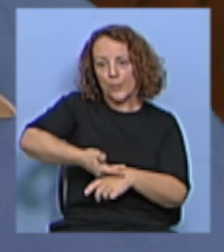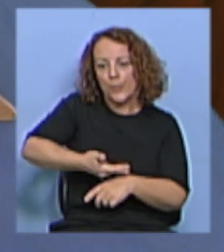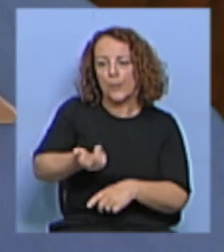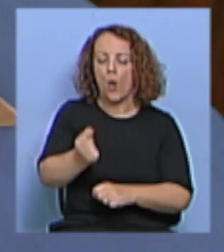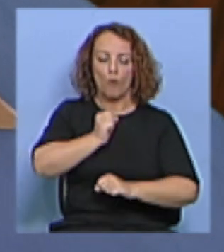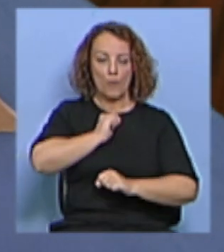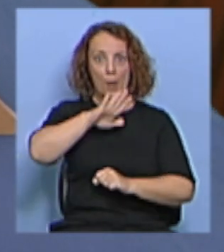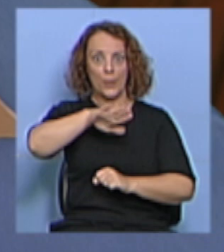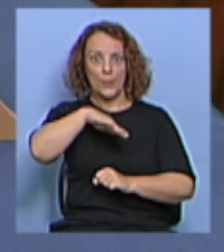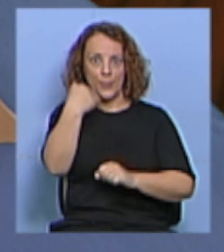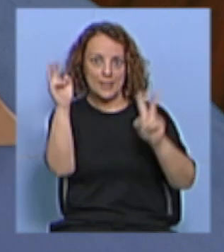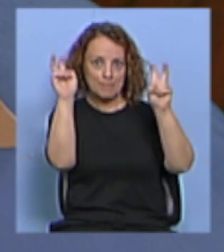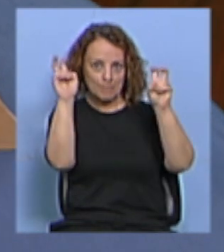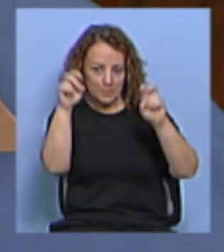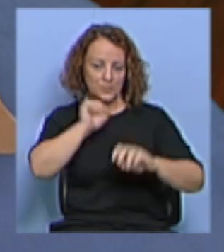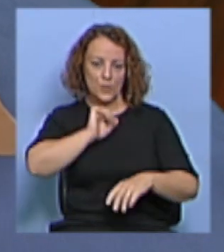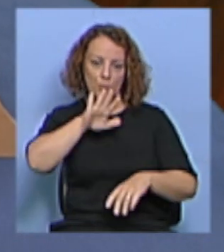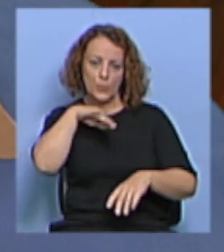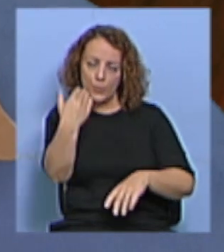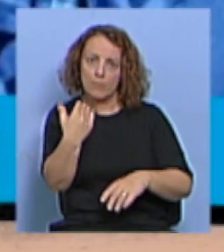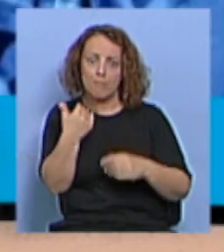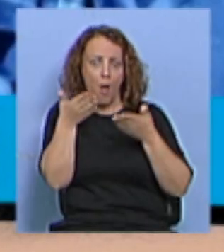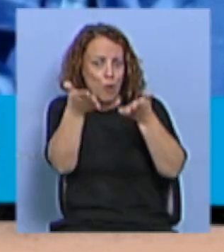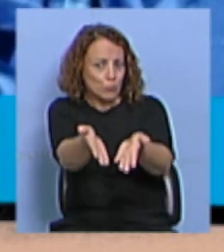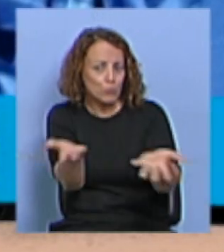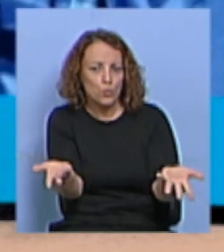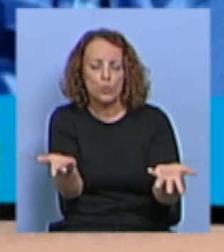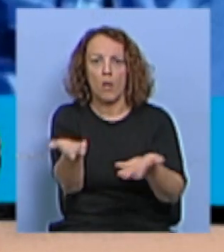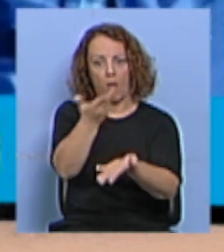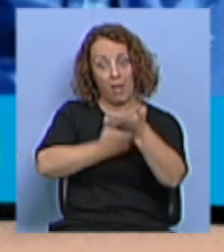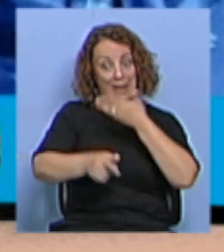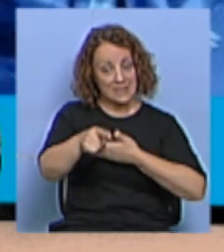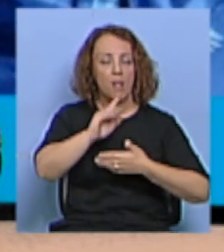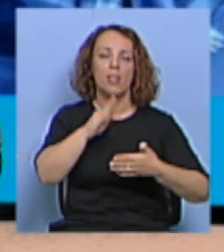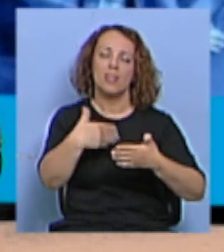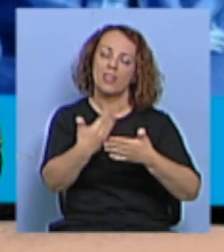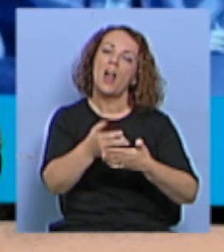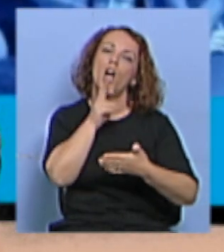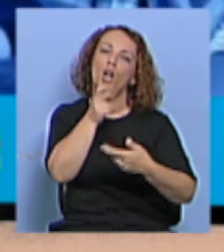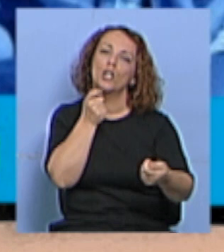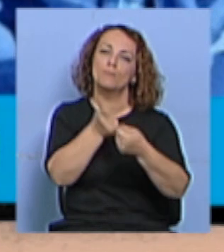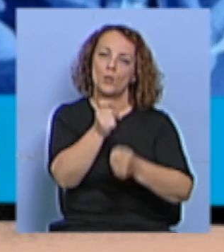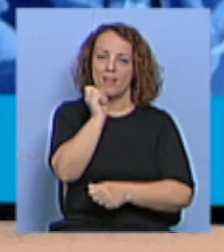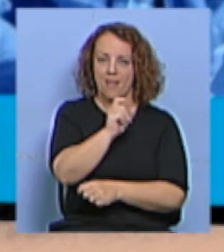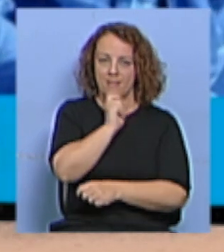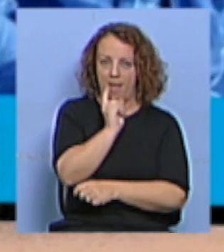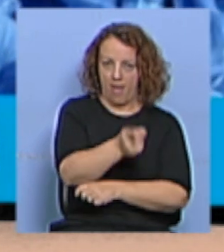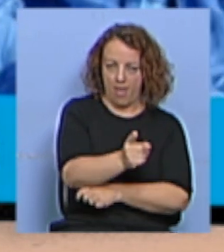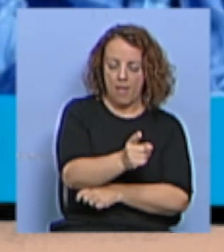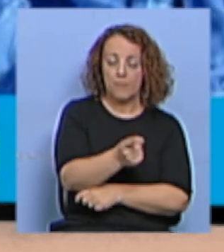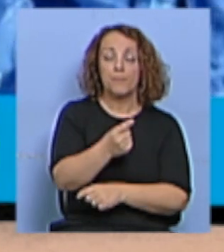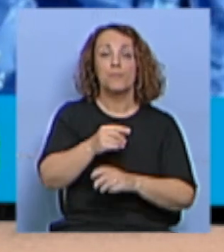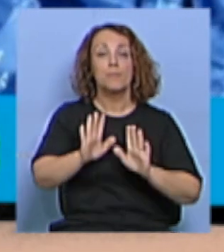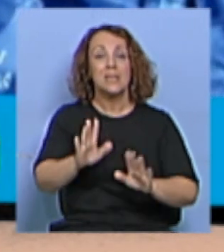seu talento a render e isso é que torna uma resposta possível. O que é importante é